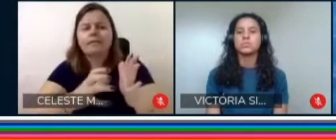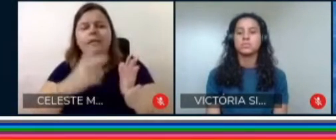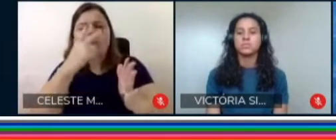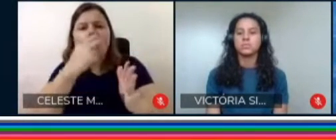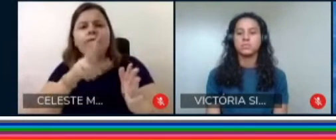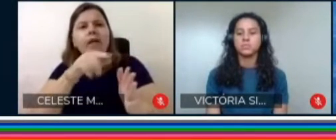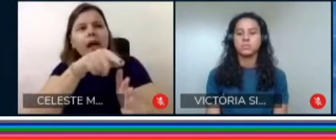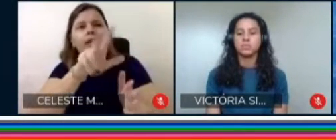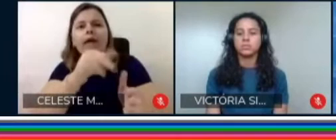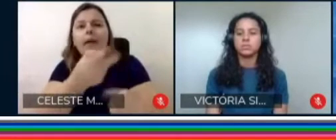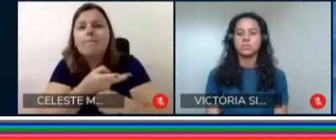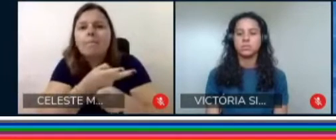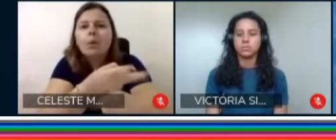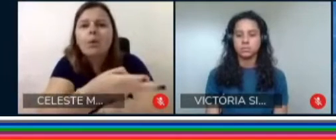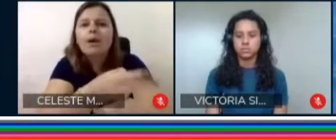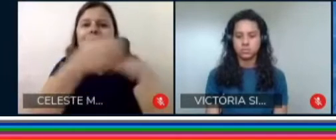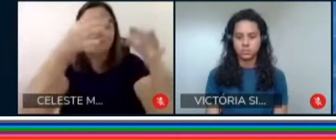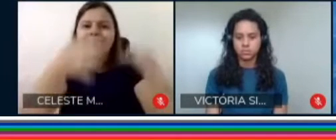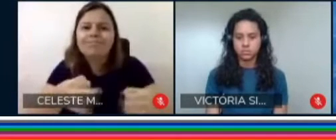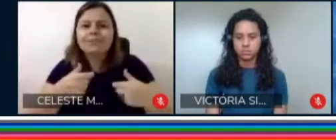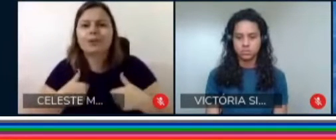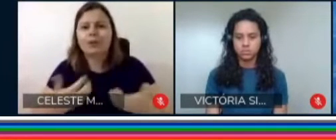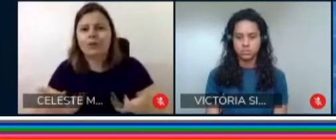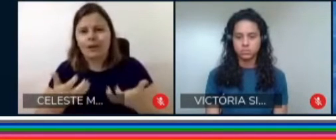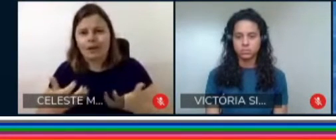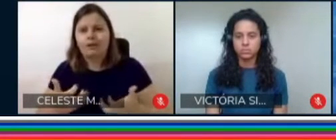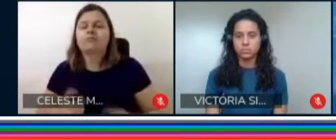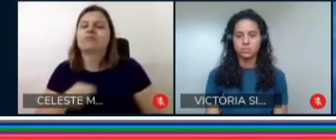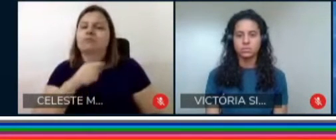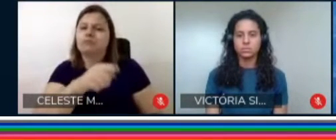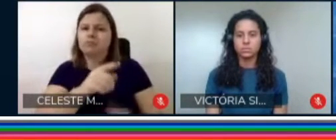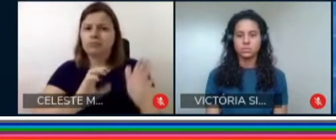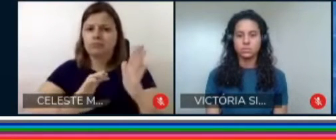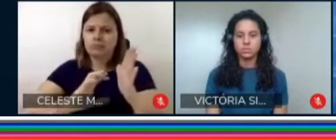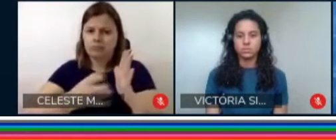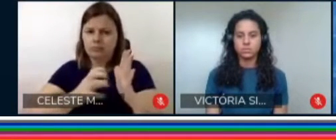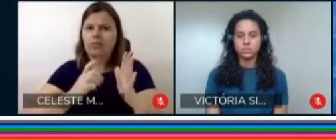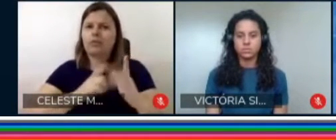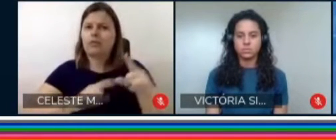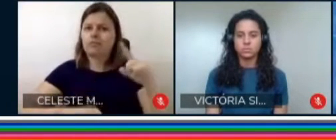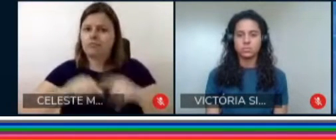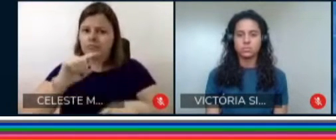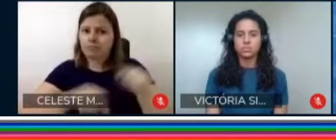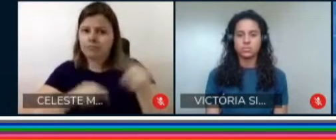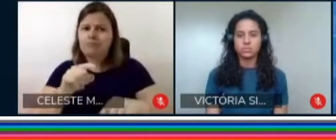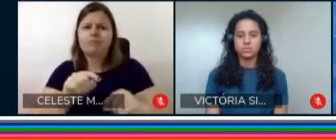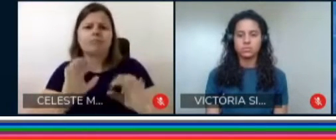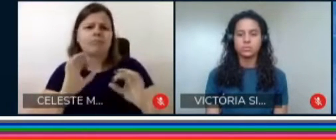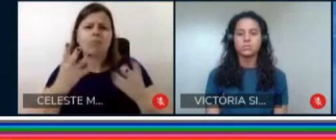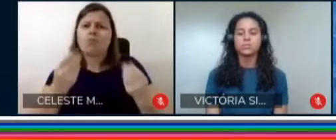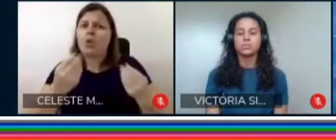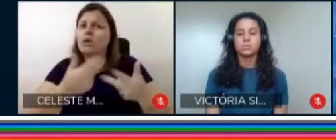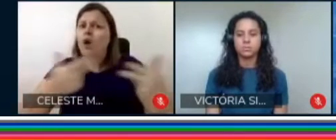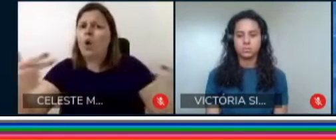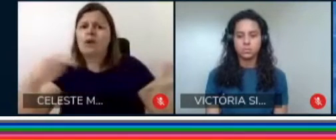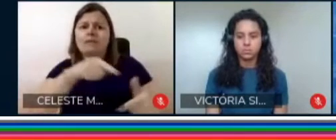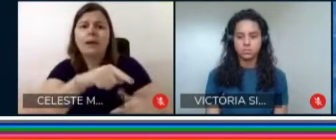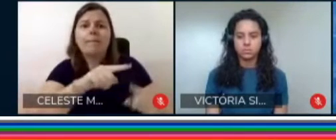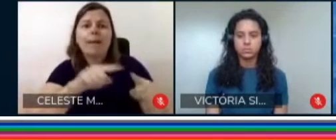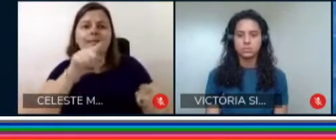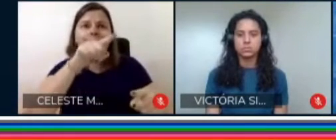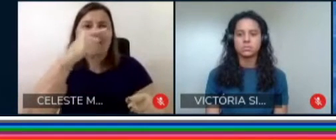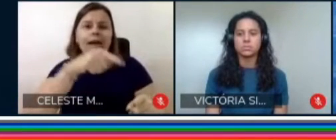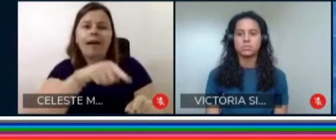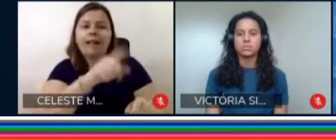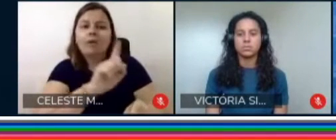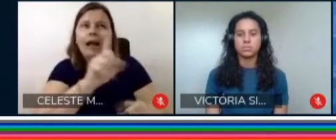pesquisando, né? As bases de dados são recursos ricos, mas elas não estão dentro da nossa cabeça. A gente tem que fazer elas entenderem o